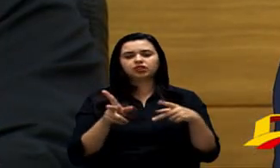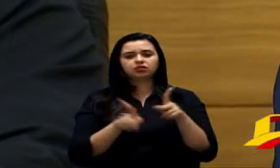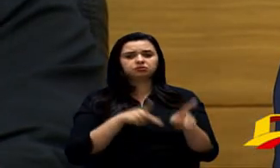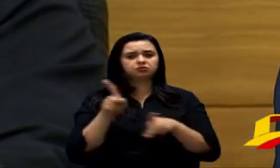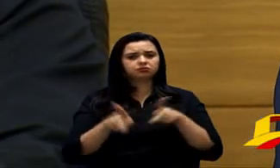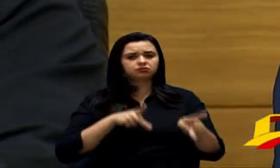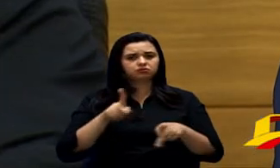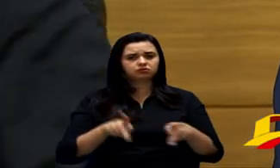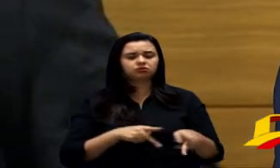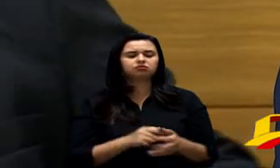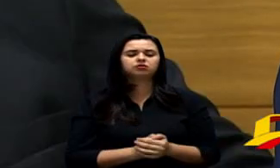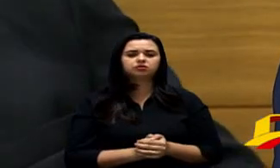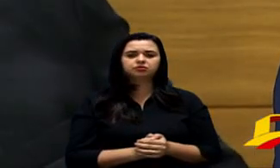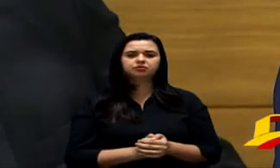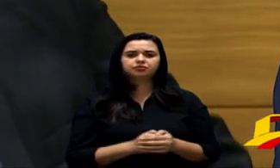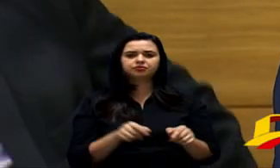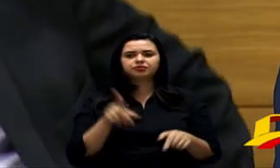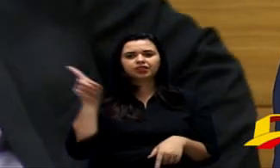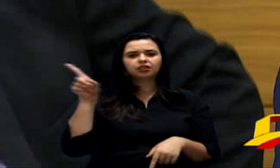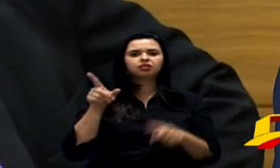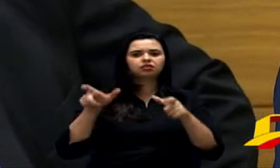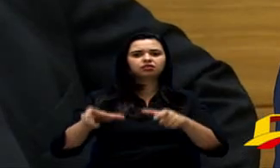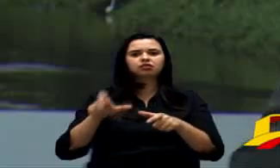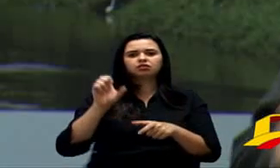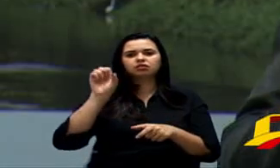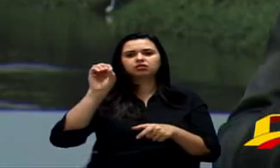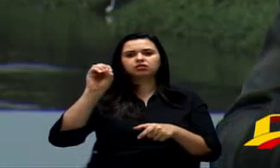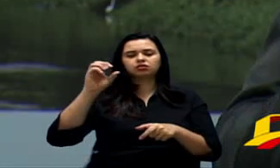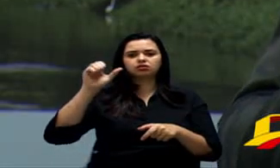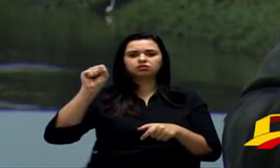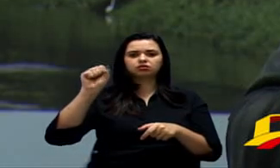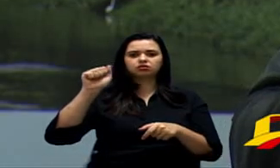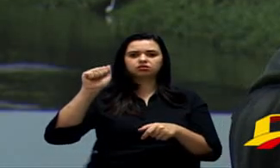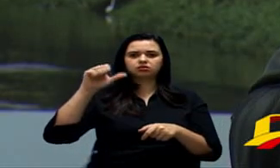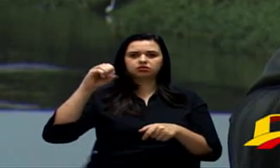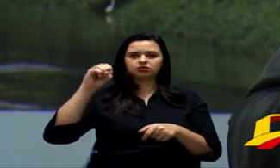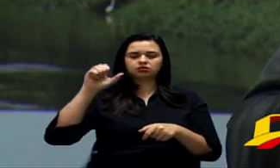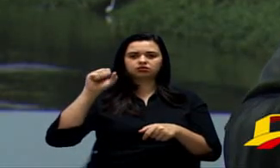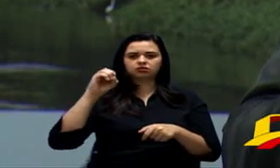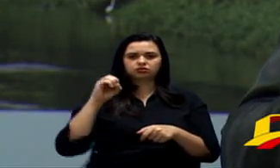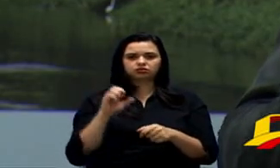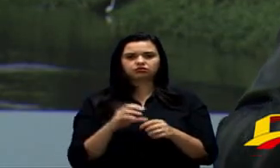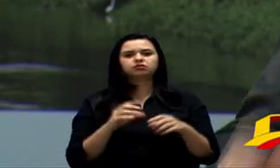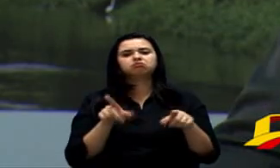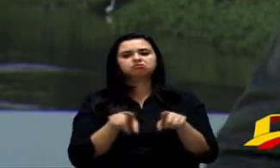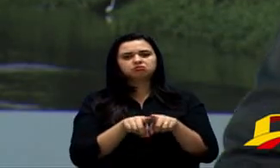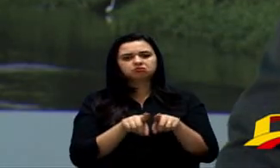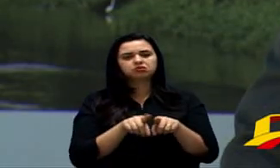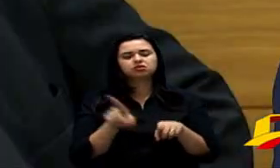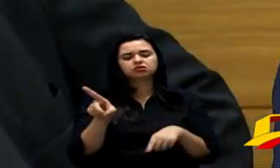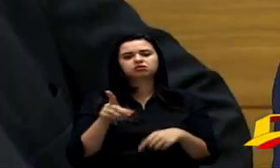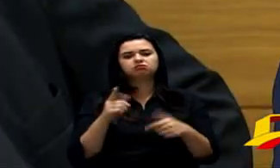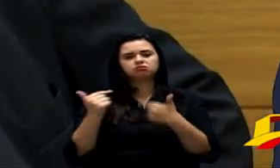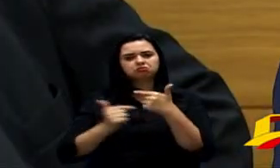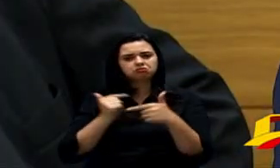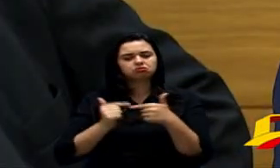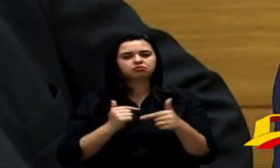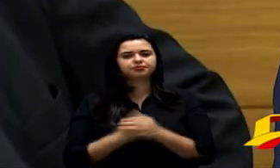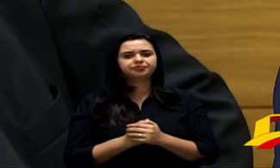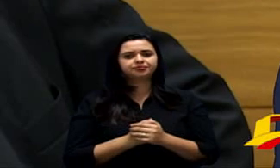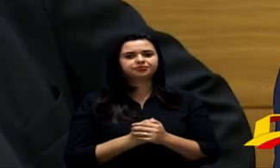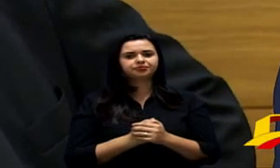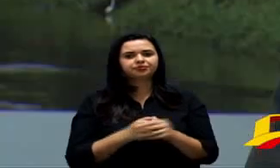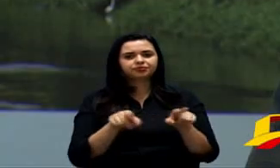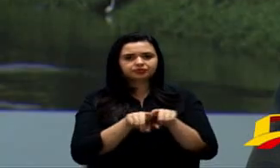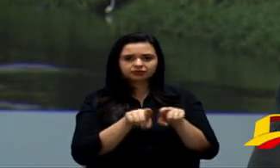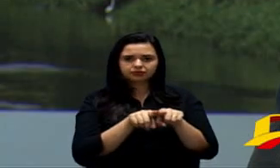em Osasco. E a gente trabalha em conjunto aí pela causa. Parabéns pelo seu trabalho. E quero cumprimentar o